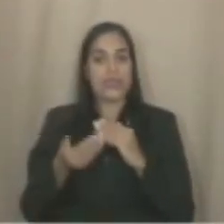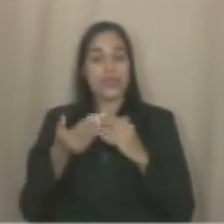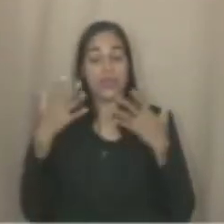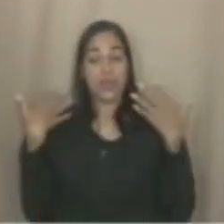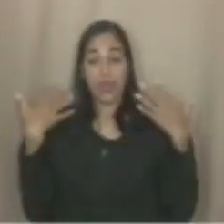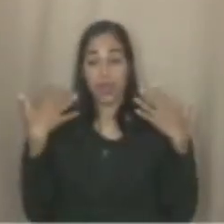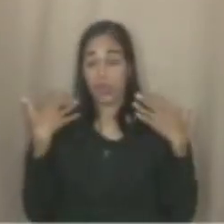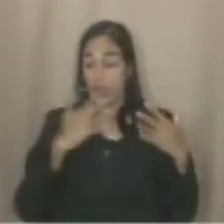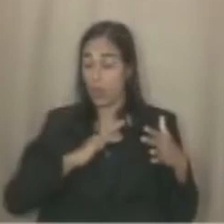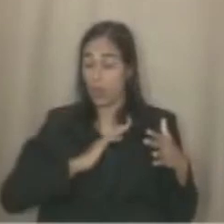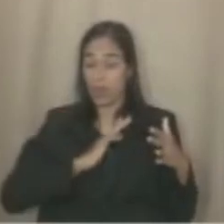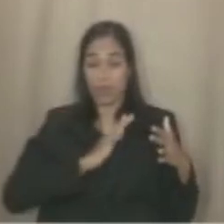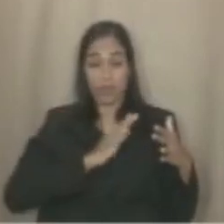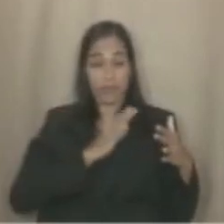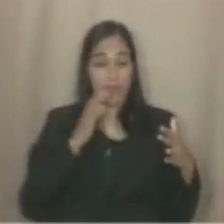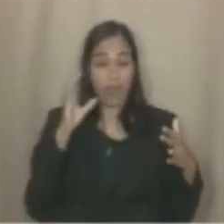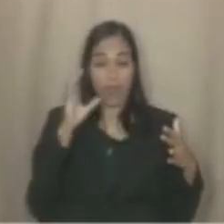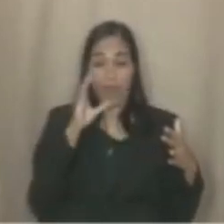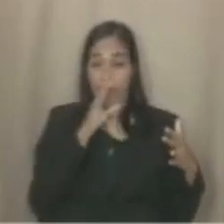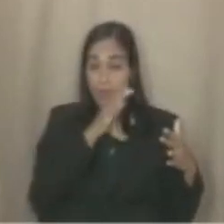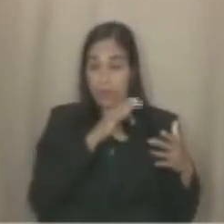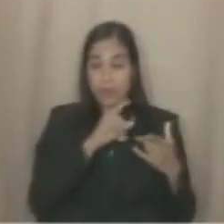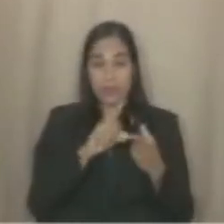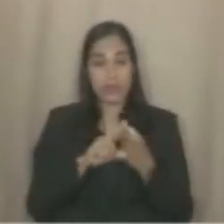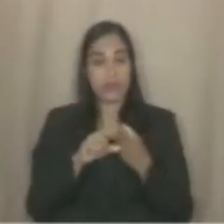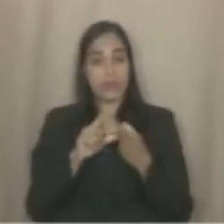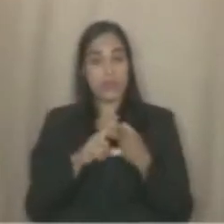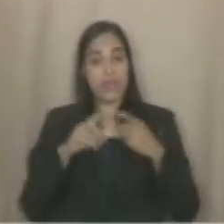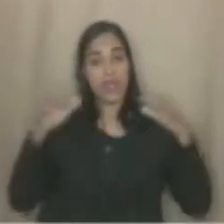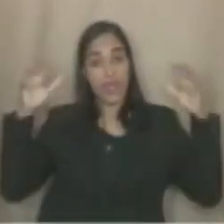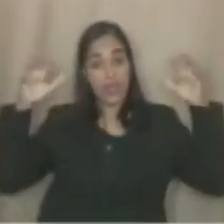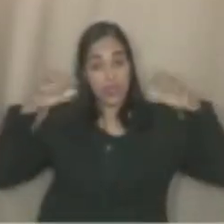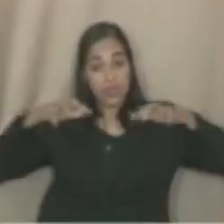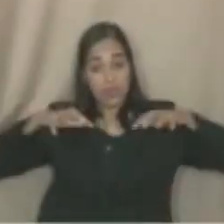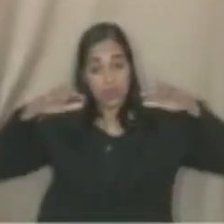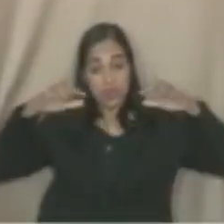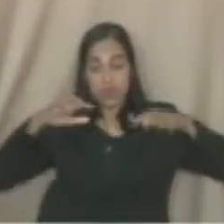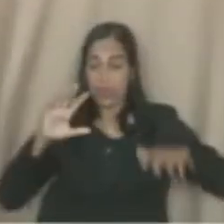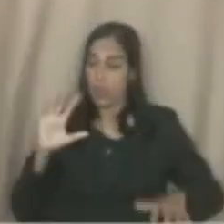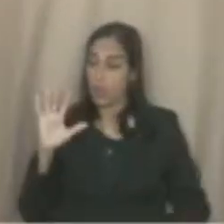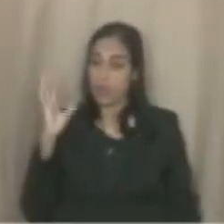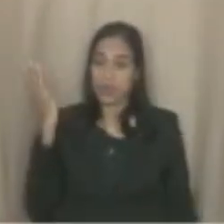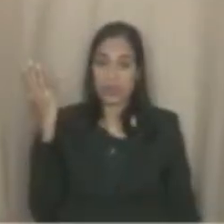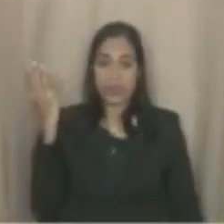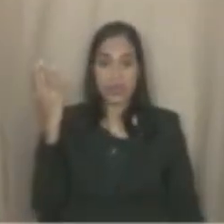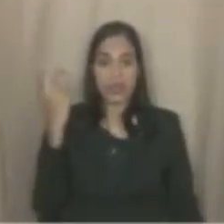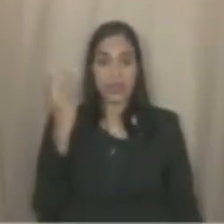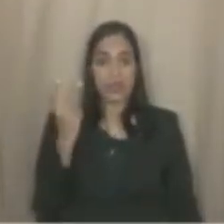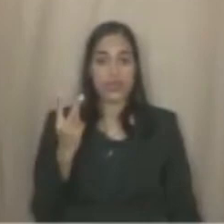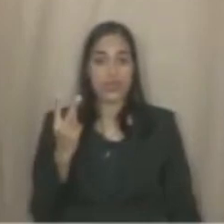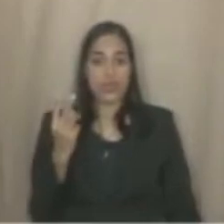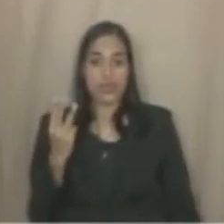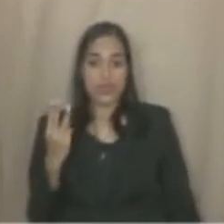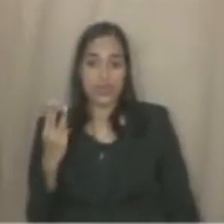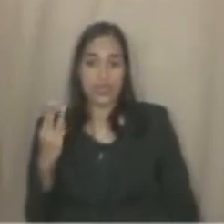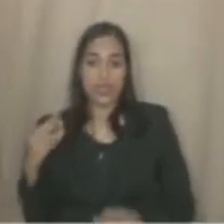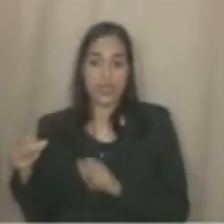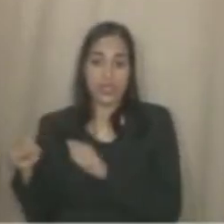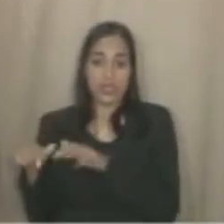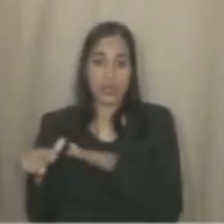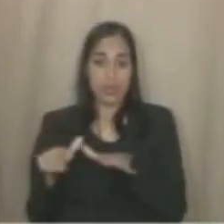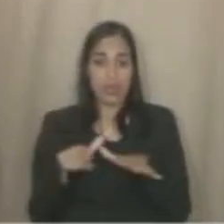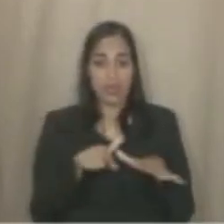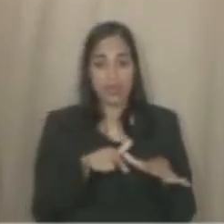calor horrível. E fora isso, as chuvas que aconteceu há três semanas